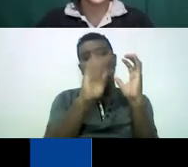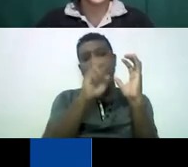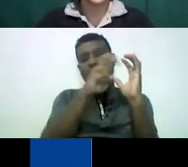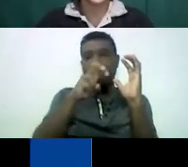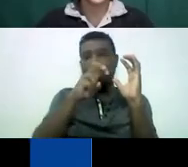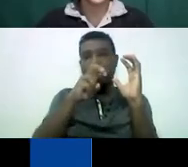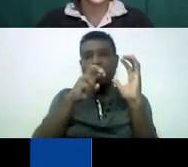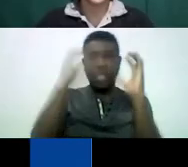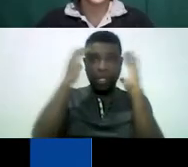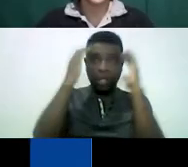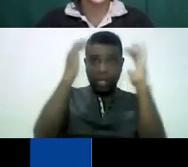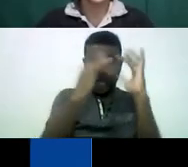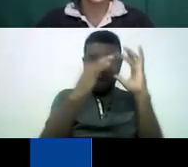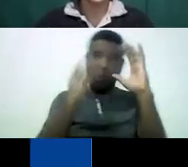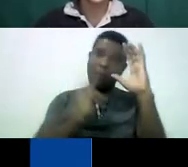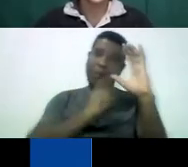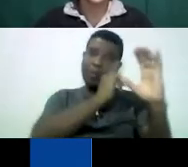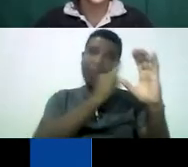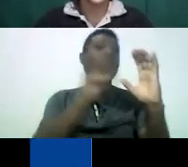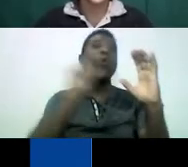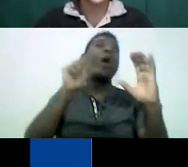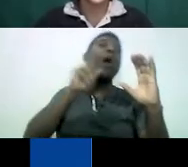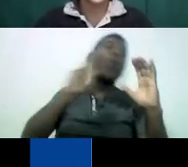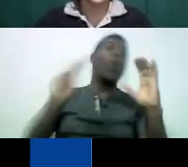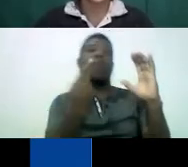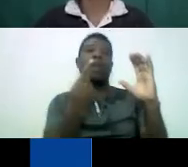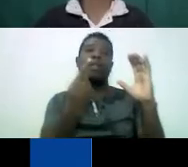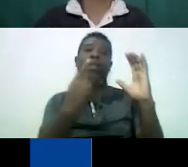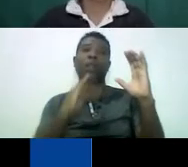músculos que têm muito fuso muscular. Tem